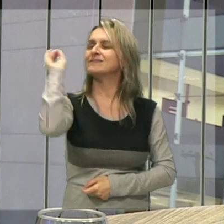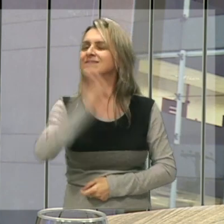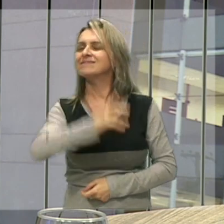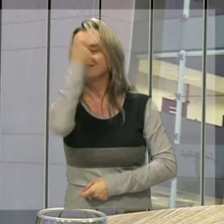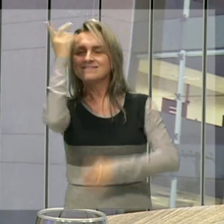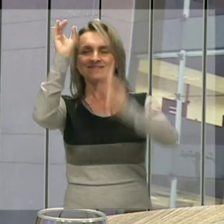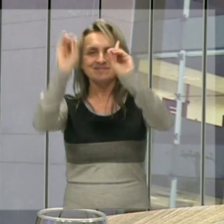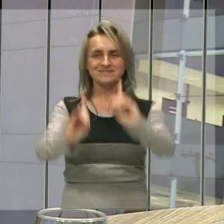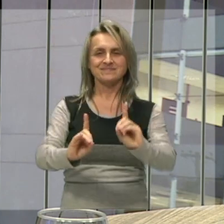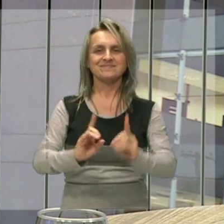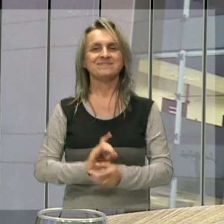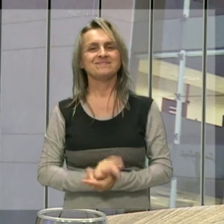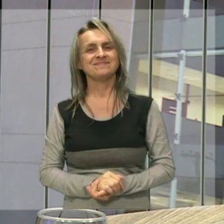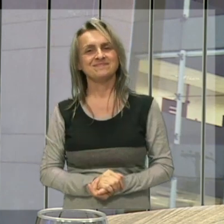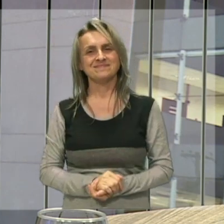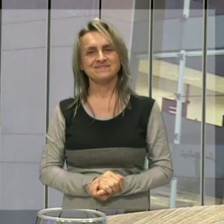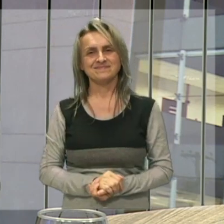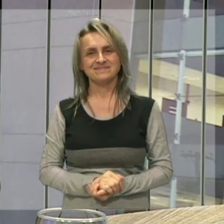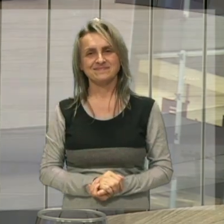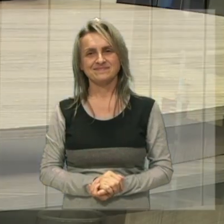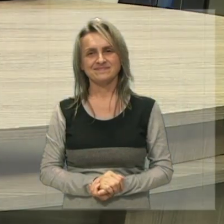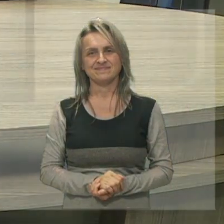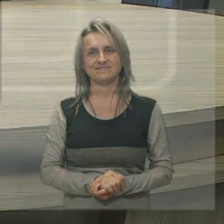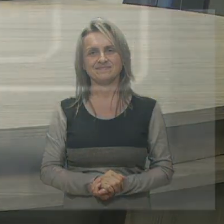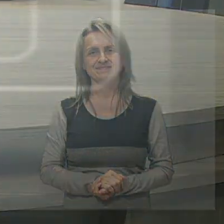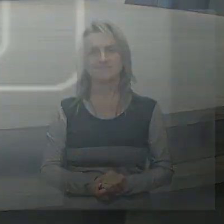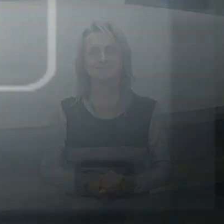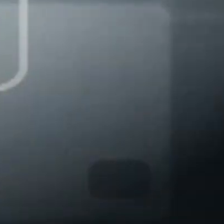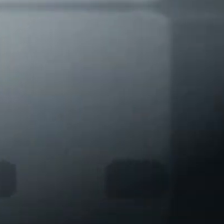da pessoa com deficiência. Até já.